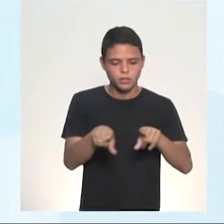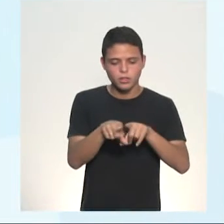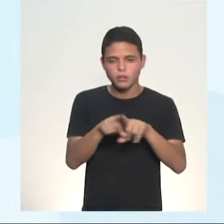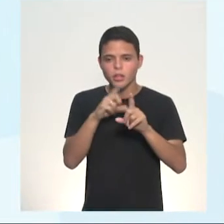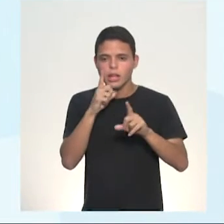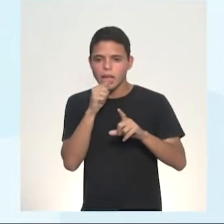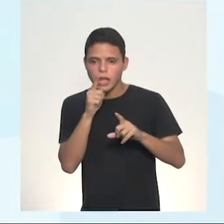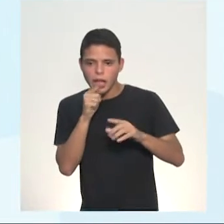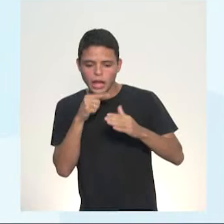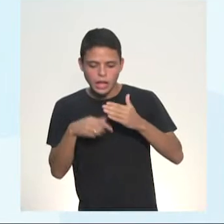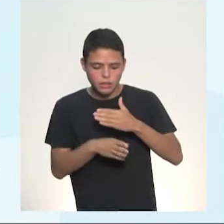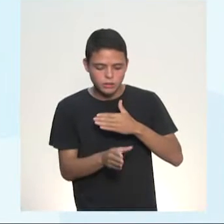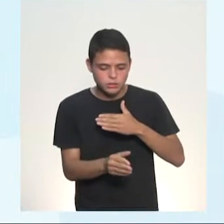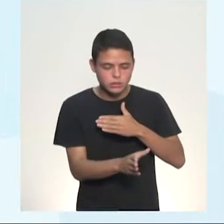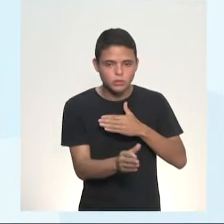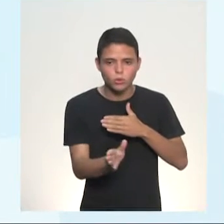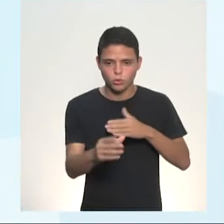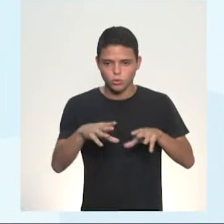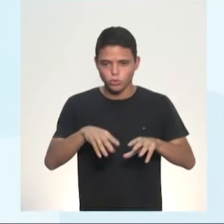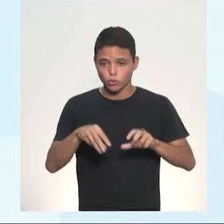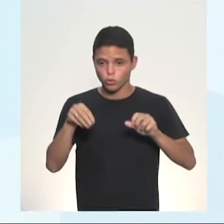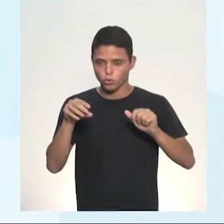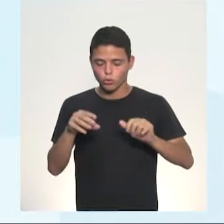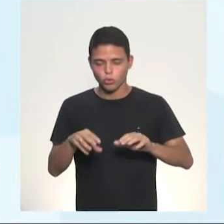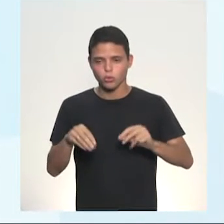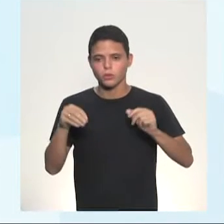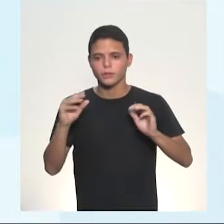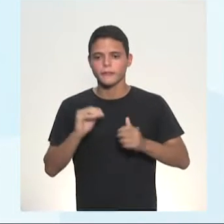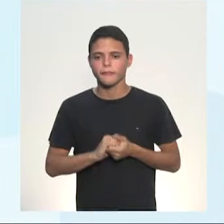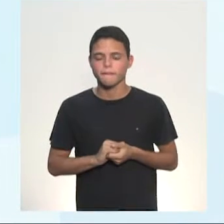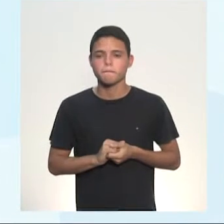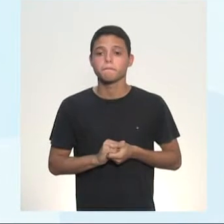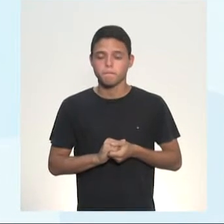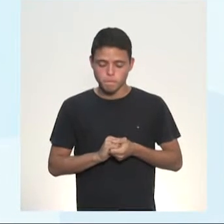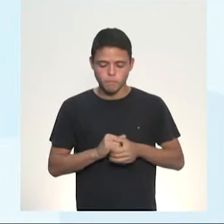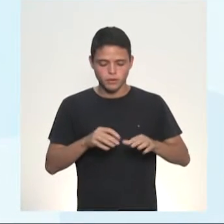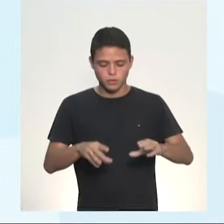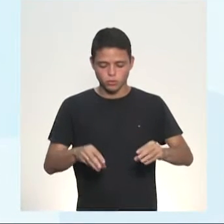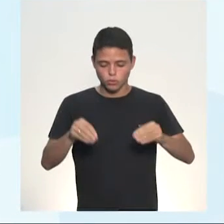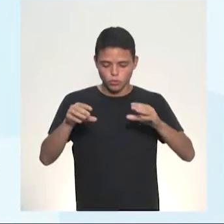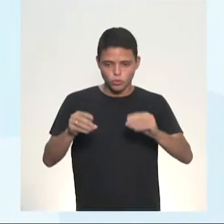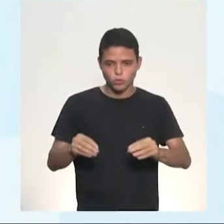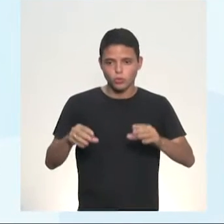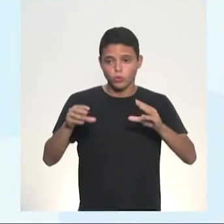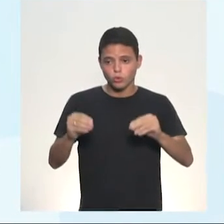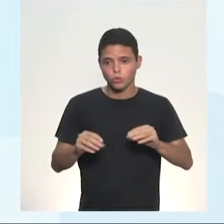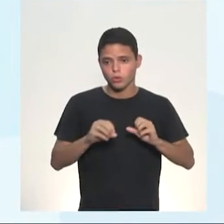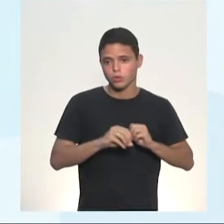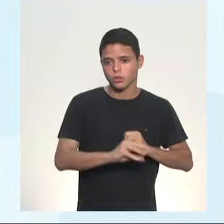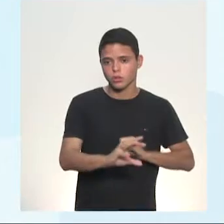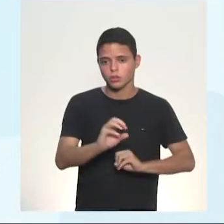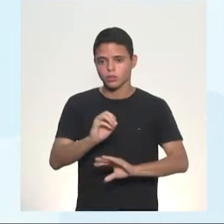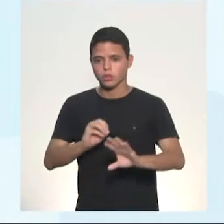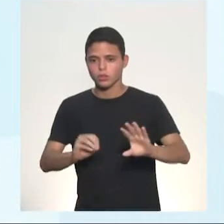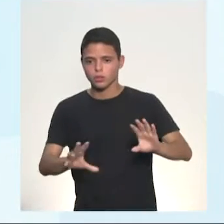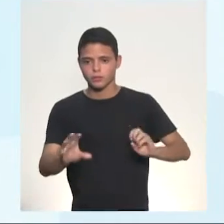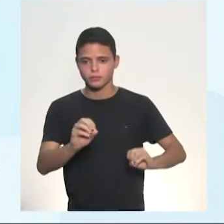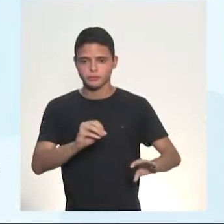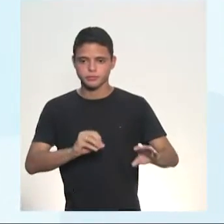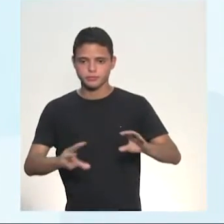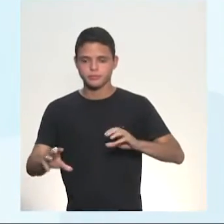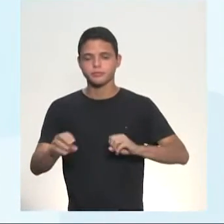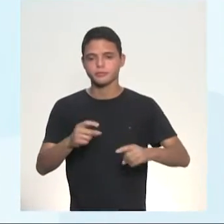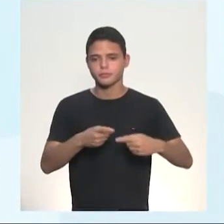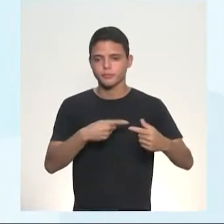seja, está trabalhando o solo, né? Todo o trabalho no solo. Essa atuação no solo permite a distribuição da matéria orgânica, contribuindo para a sua